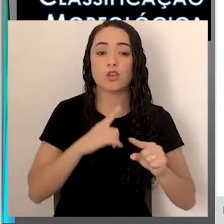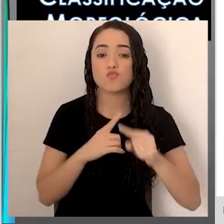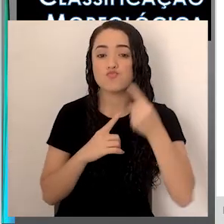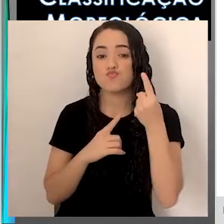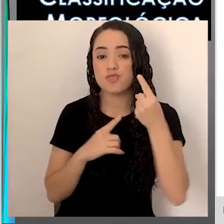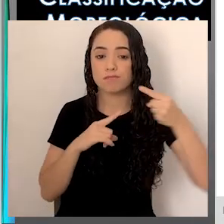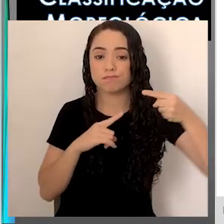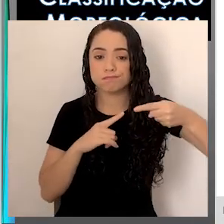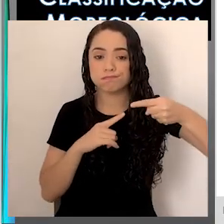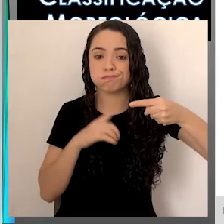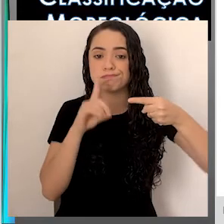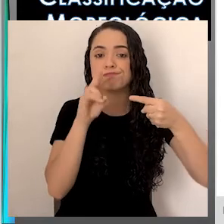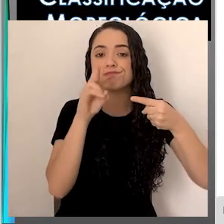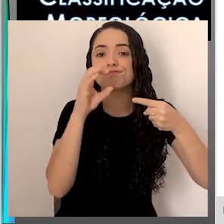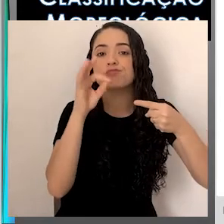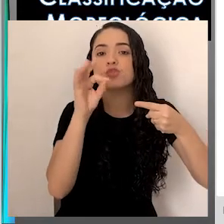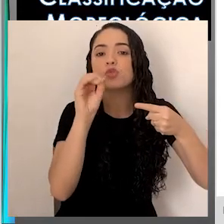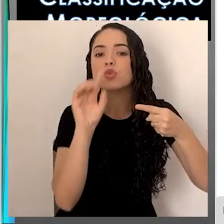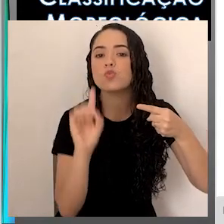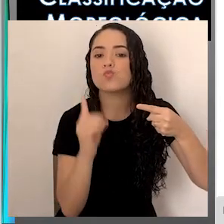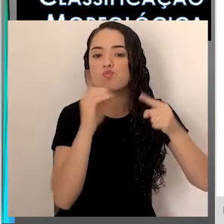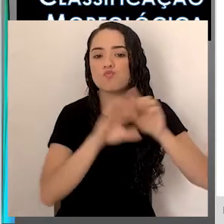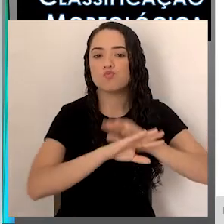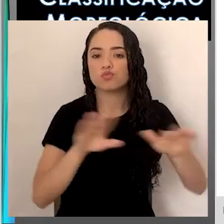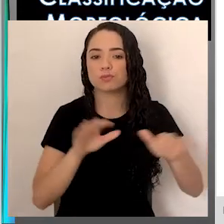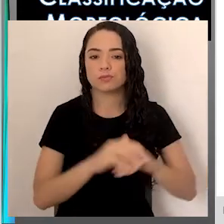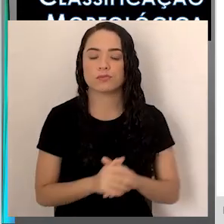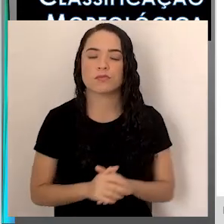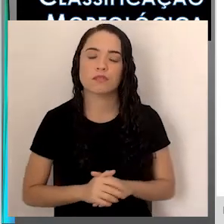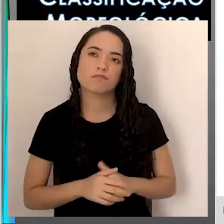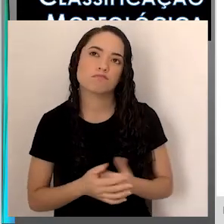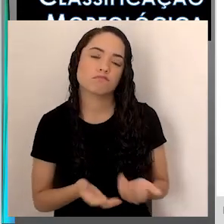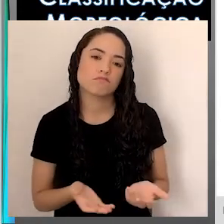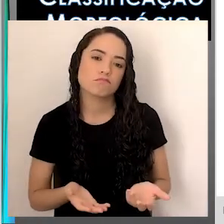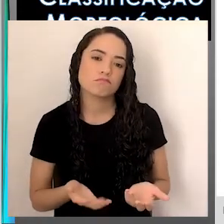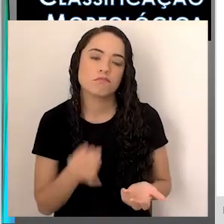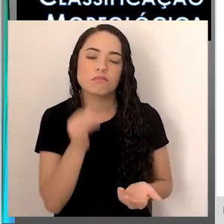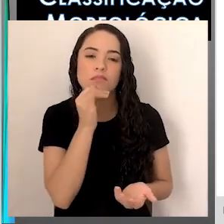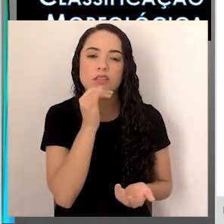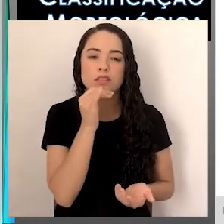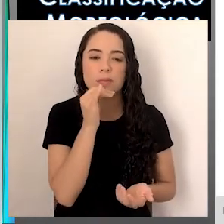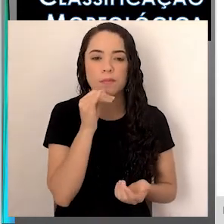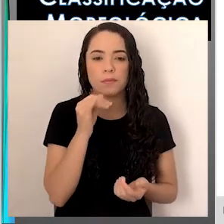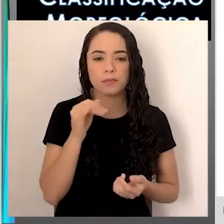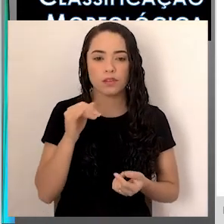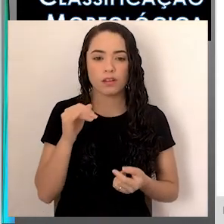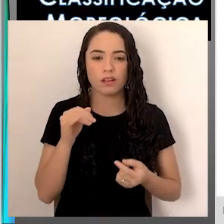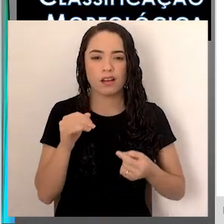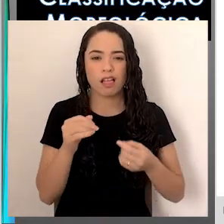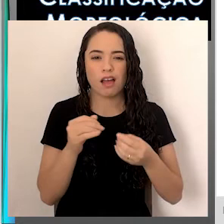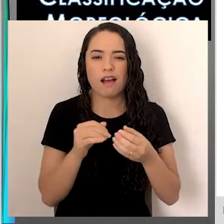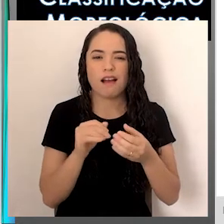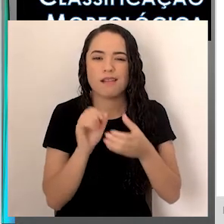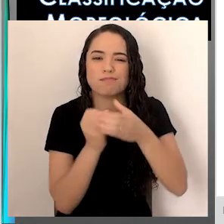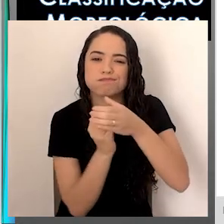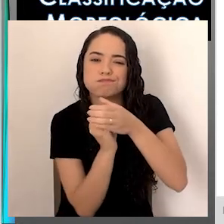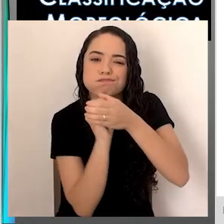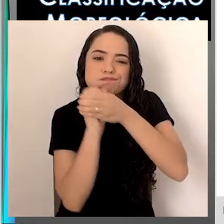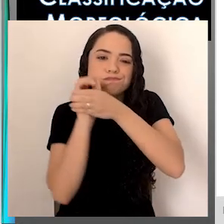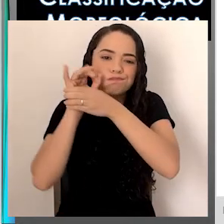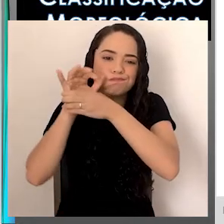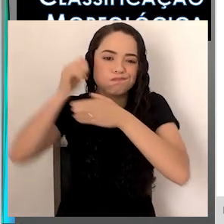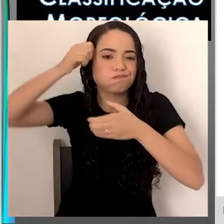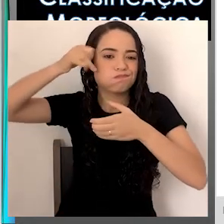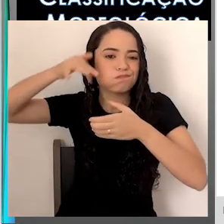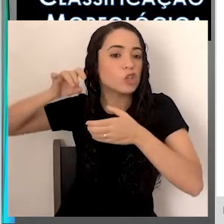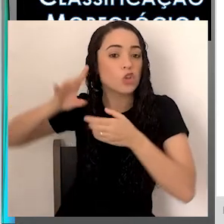simples, ou seja, que apresentam apenas um único ducto excretor, ou seja, um único ducto que leva a sua